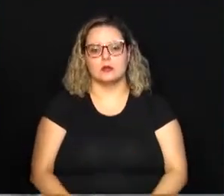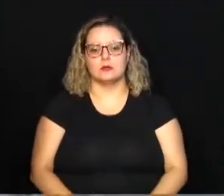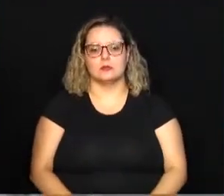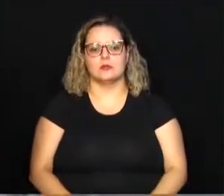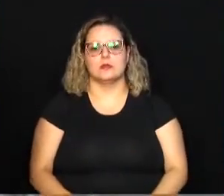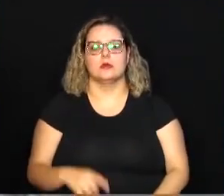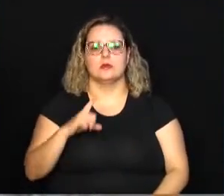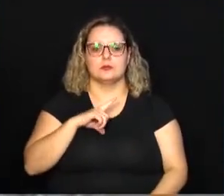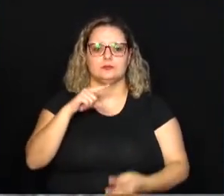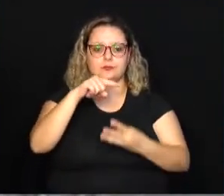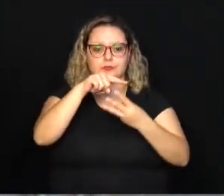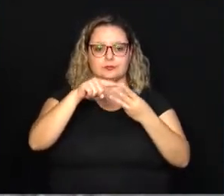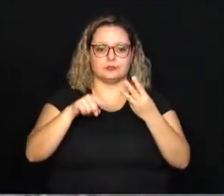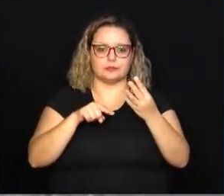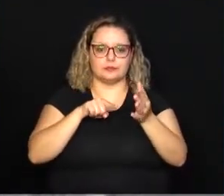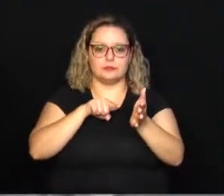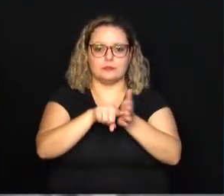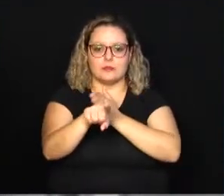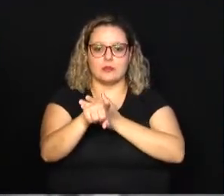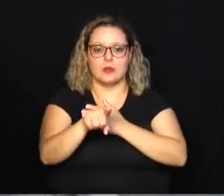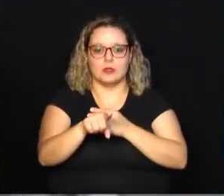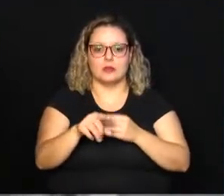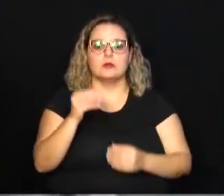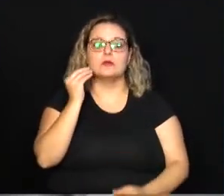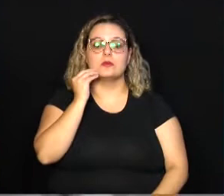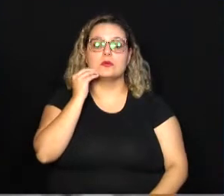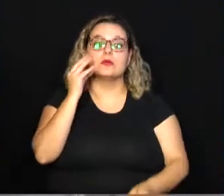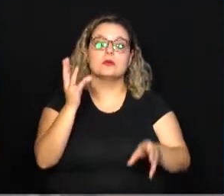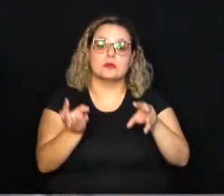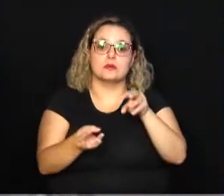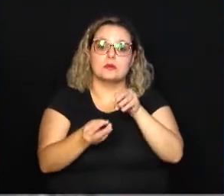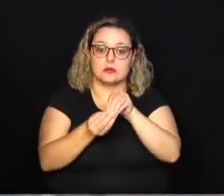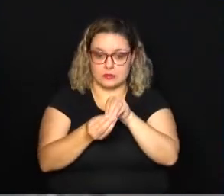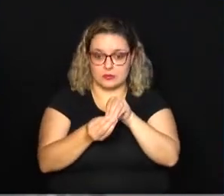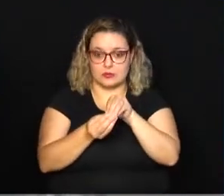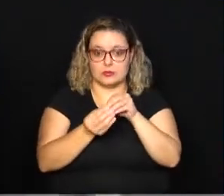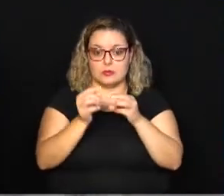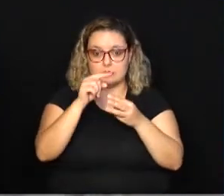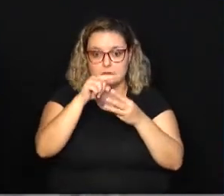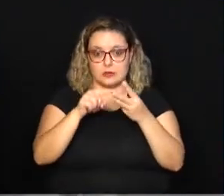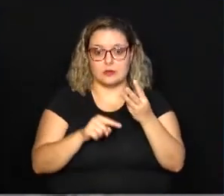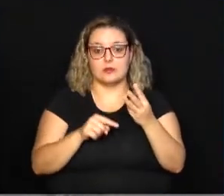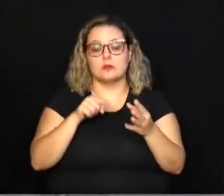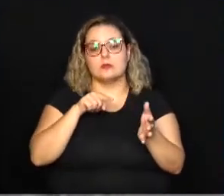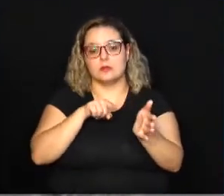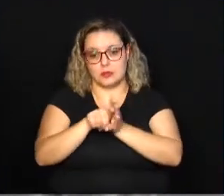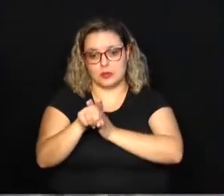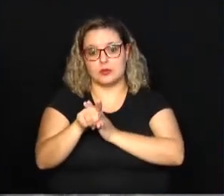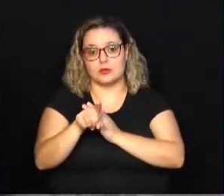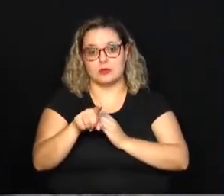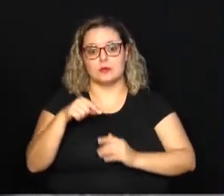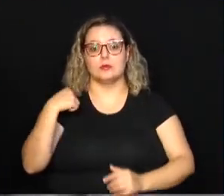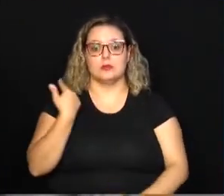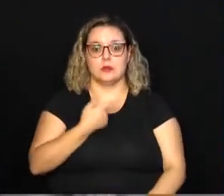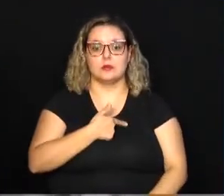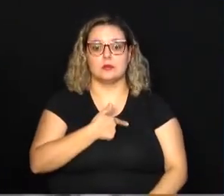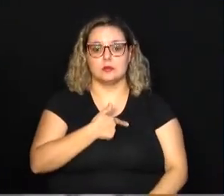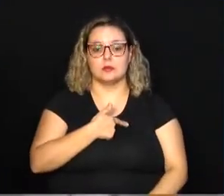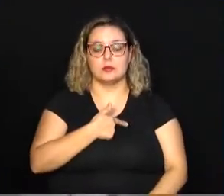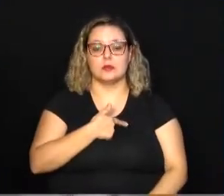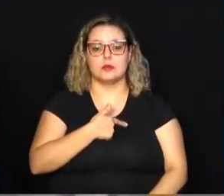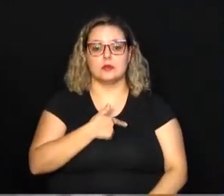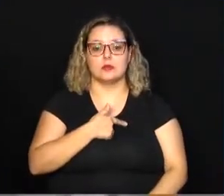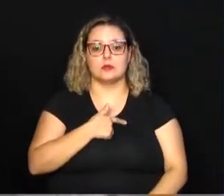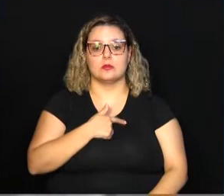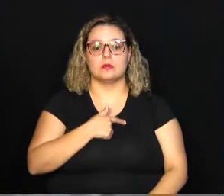3 questões. Eu acho que eu vou tentar resumir tudo em 3 questões para a gente ficar, talvez,